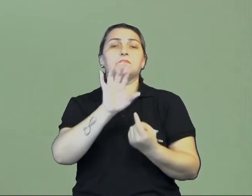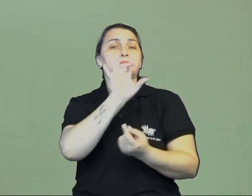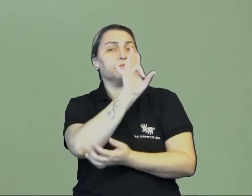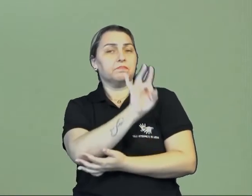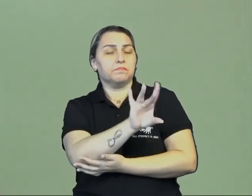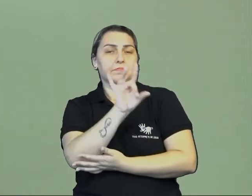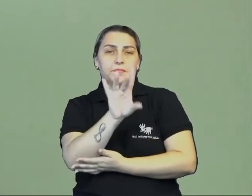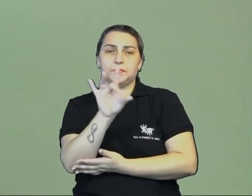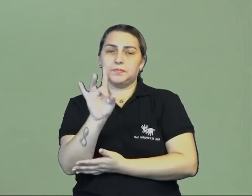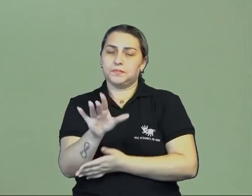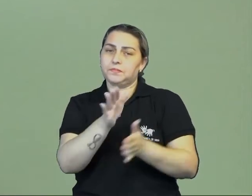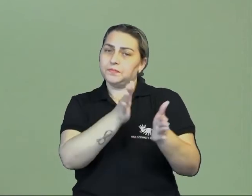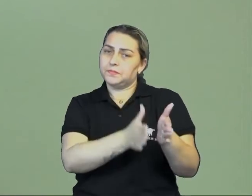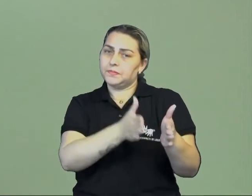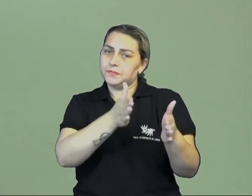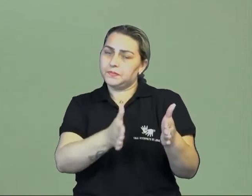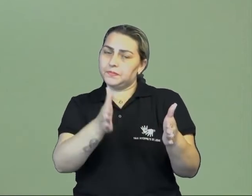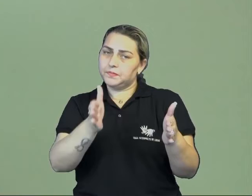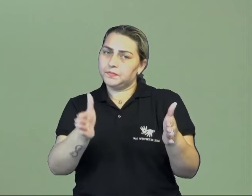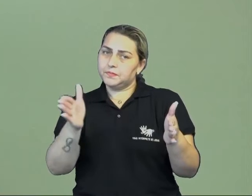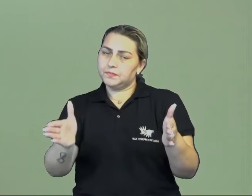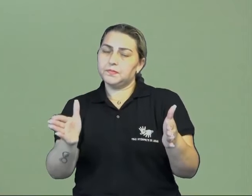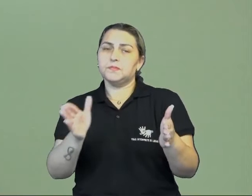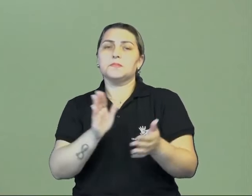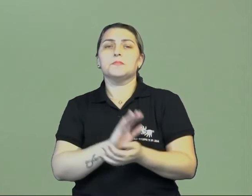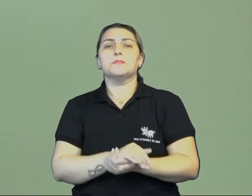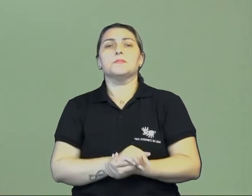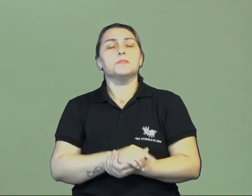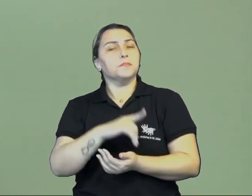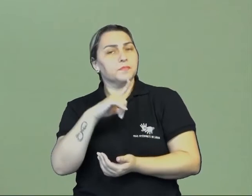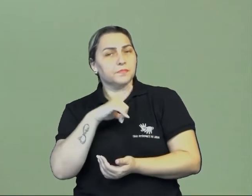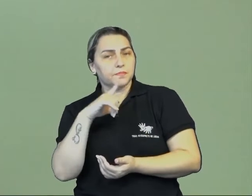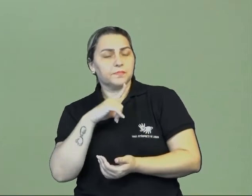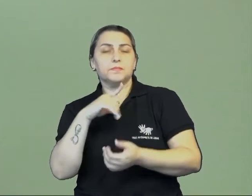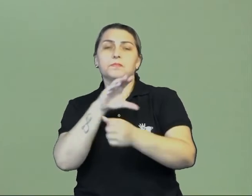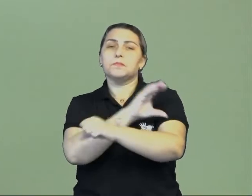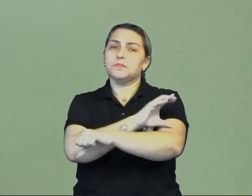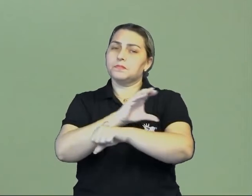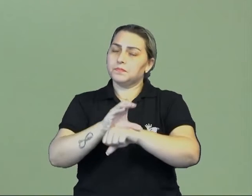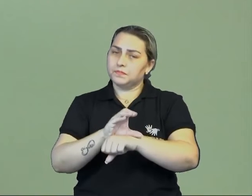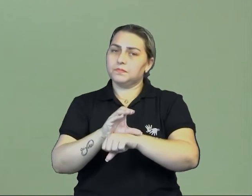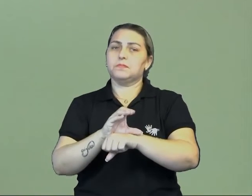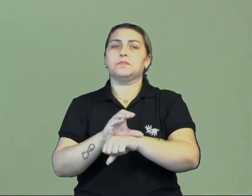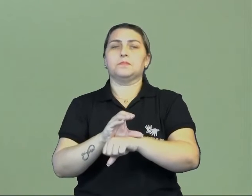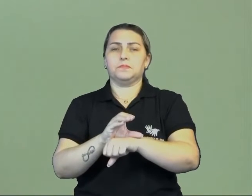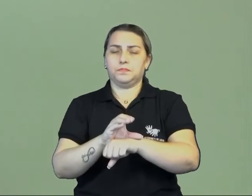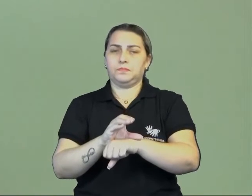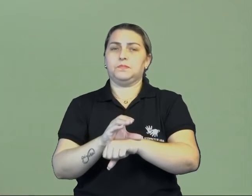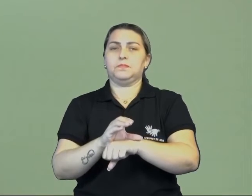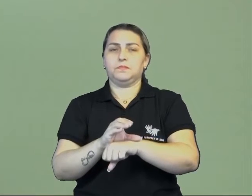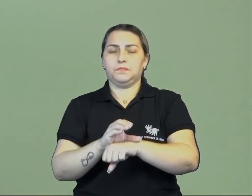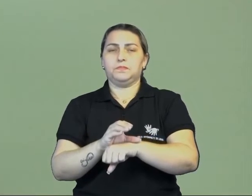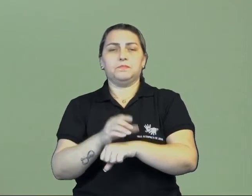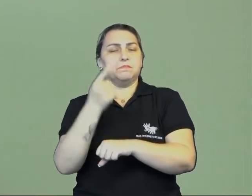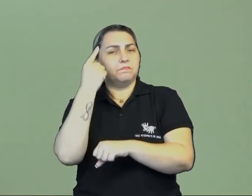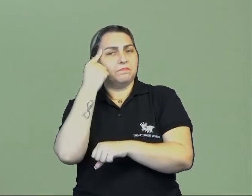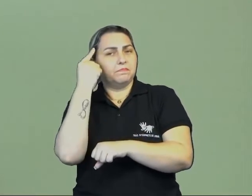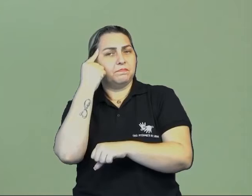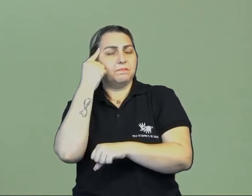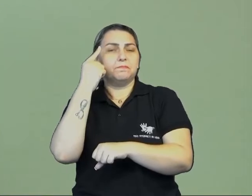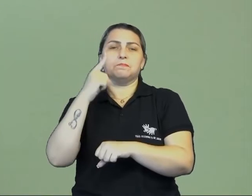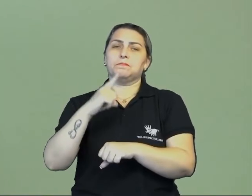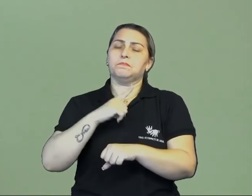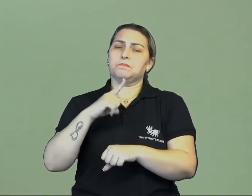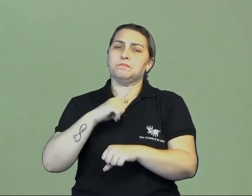cada segmento que, dentro de outros segmentos, tem cultura ali envolvido, professor, segmento dentro de segmento. Pense,